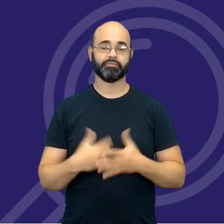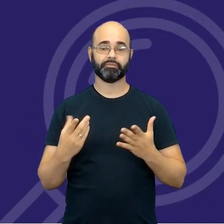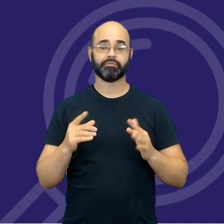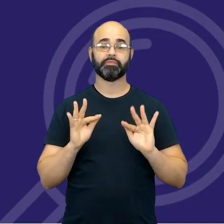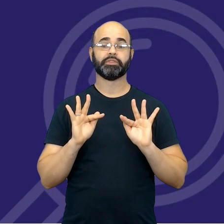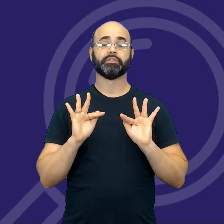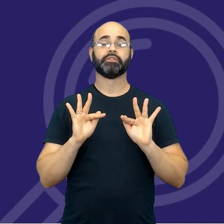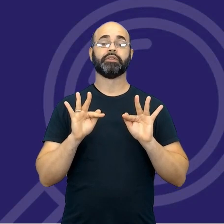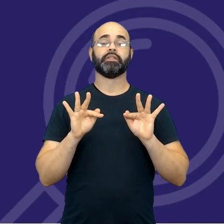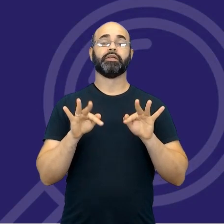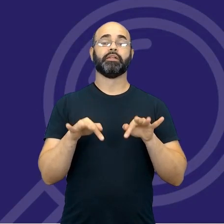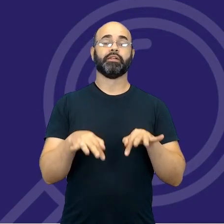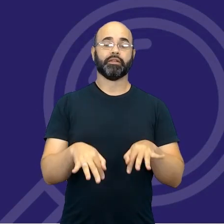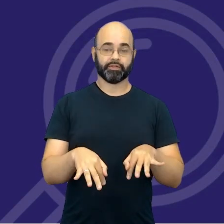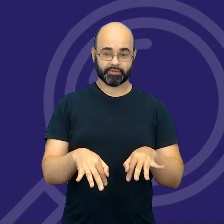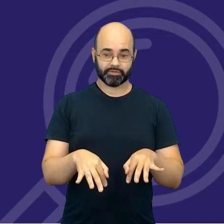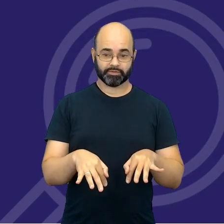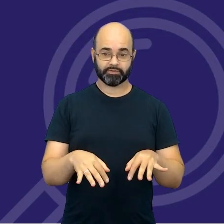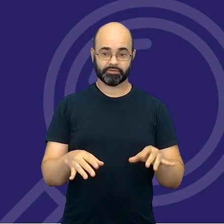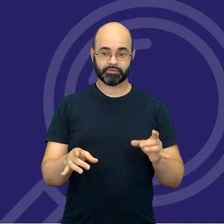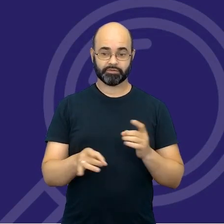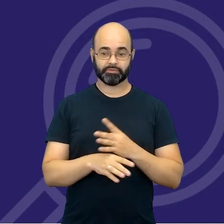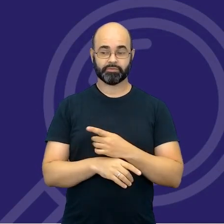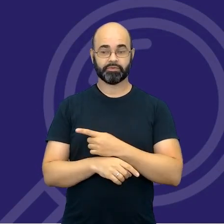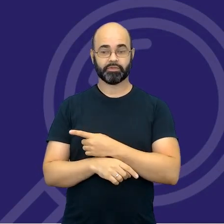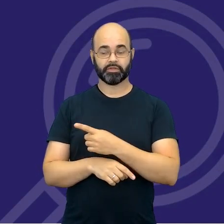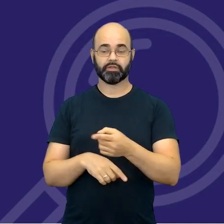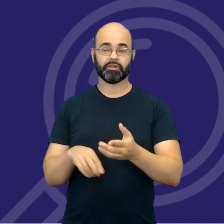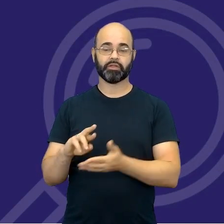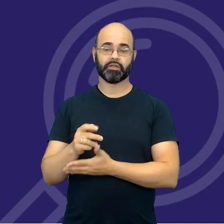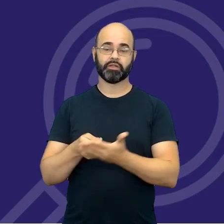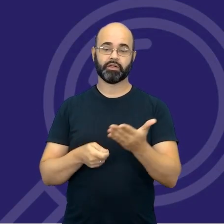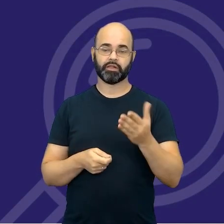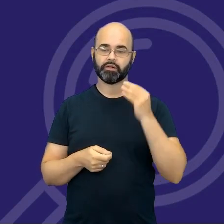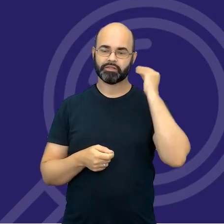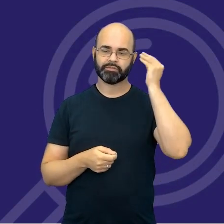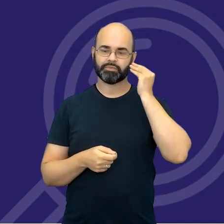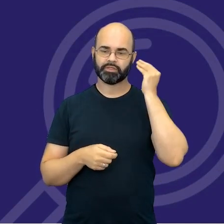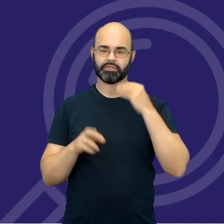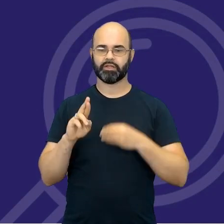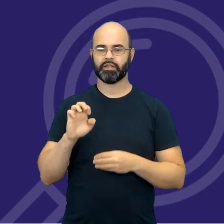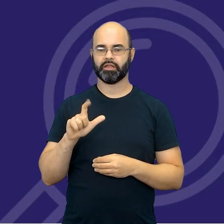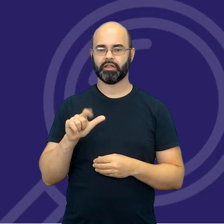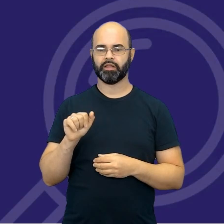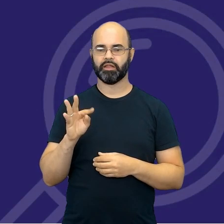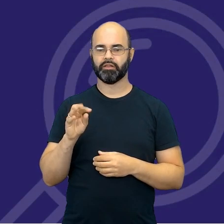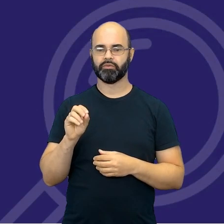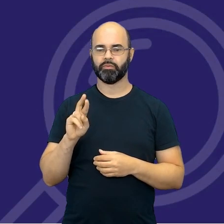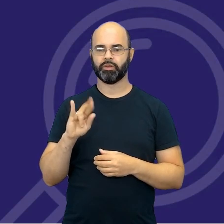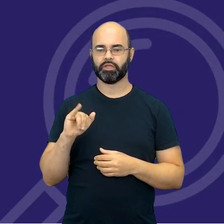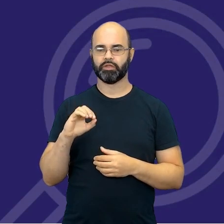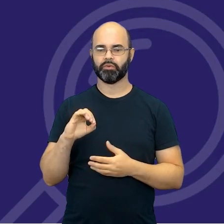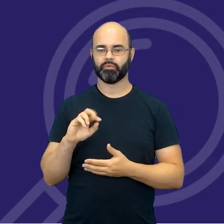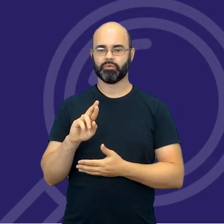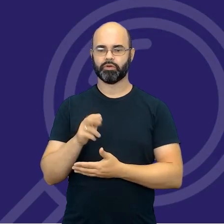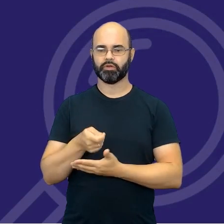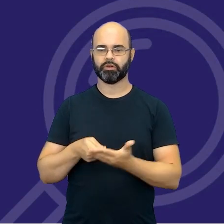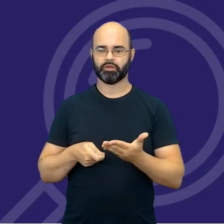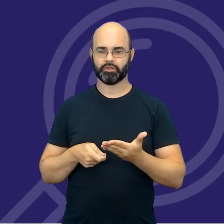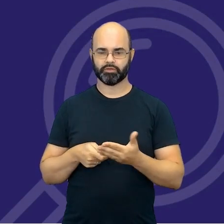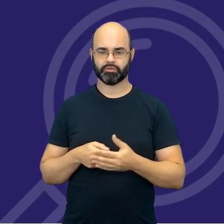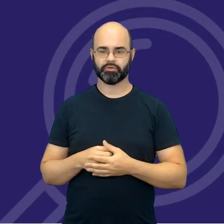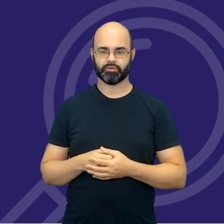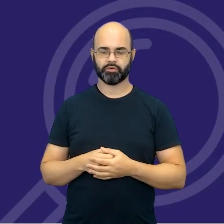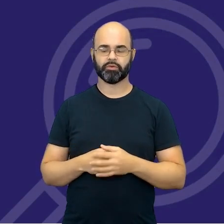isso, né, é possível que os alunos organizados por grupos entreguem um relato de experiência. Esse relato da experiência, né, com